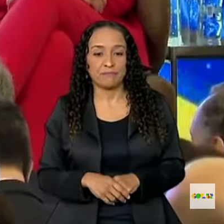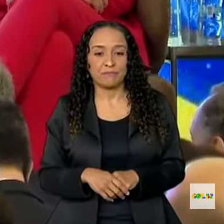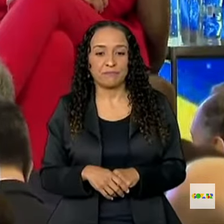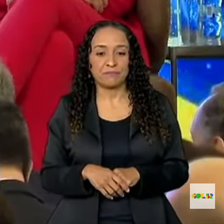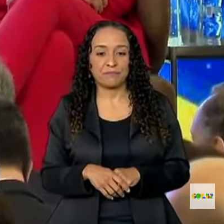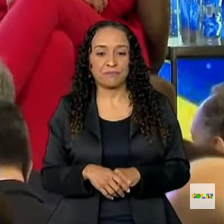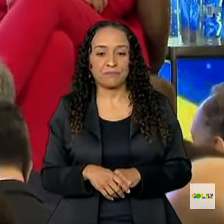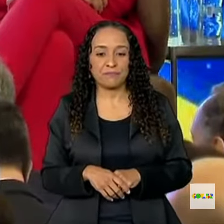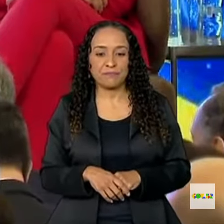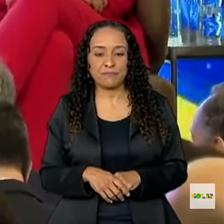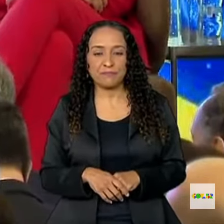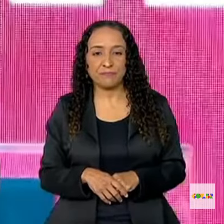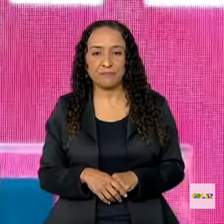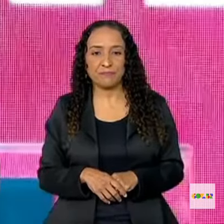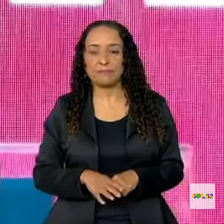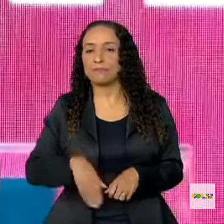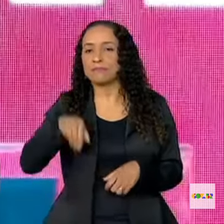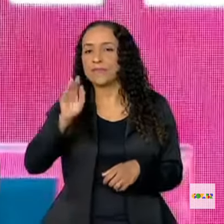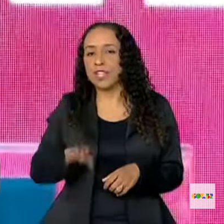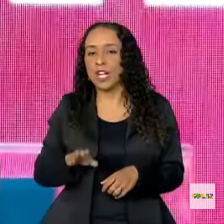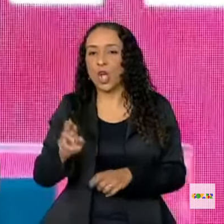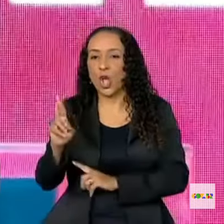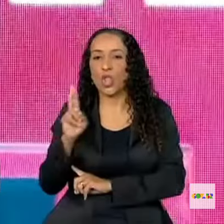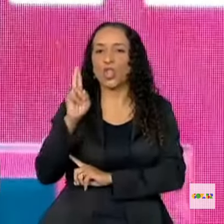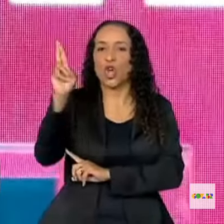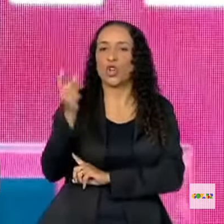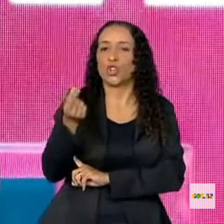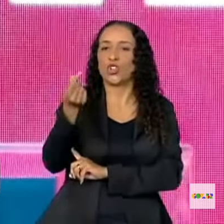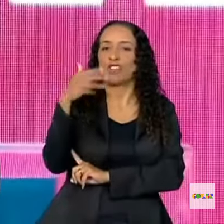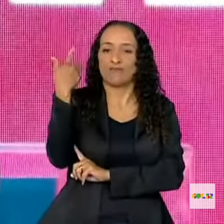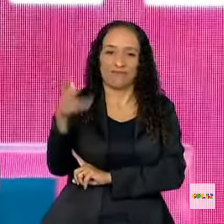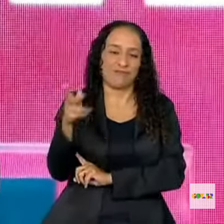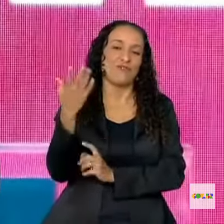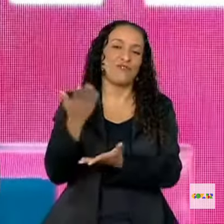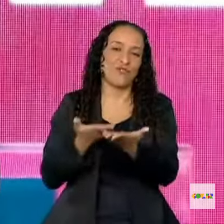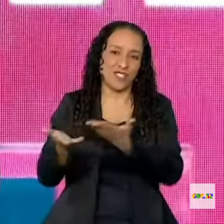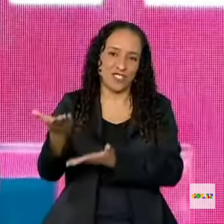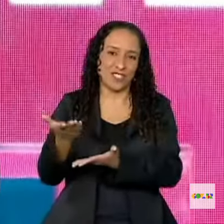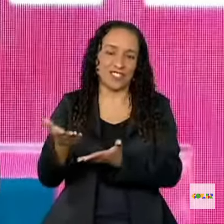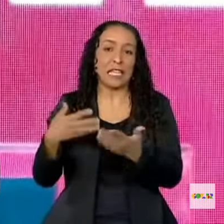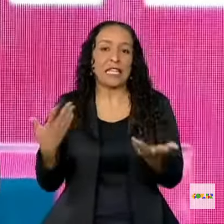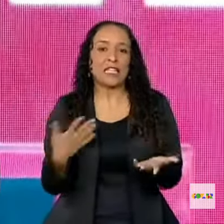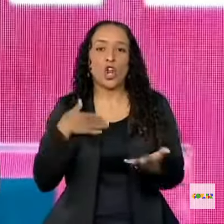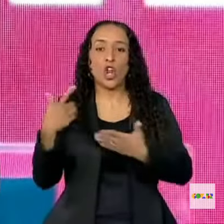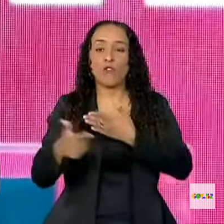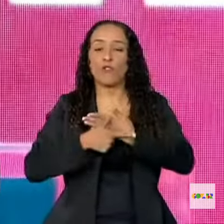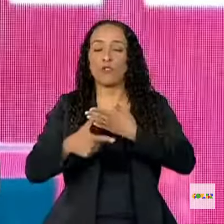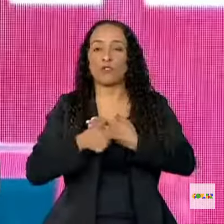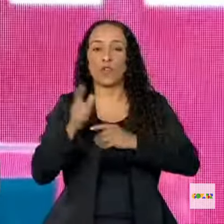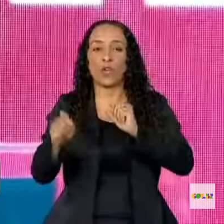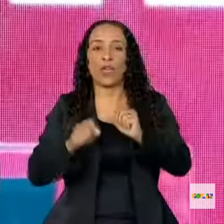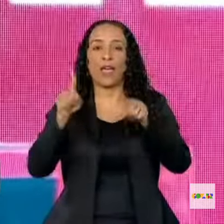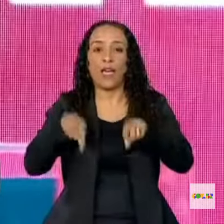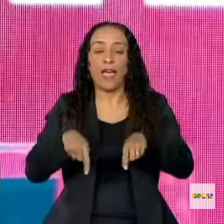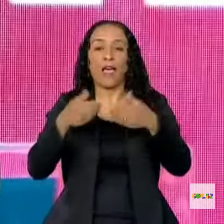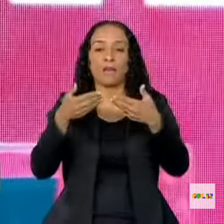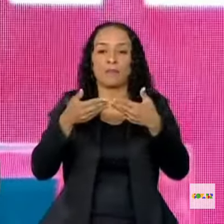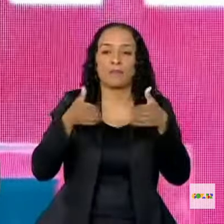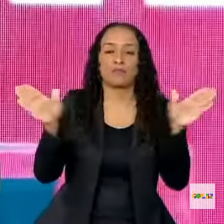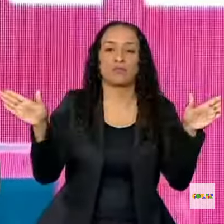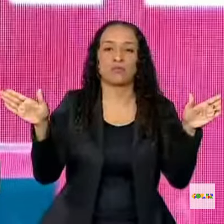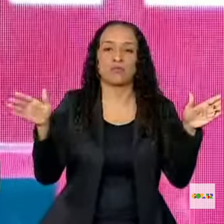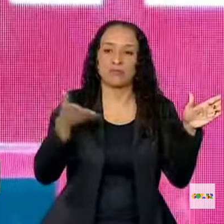você quem são vocês então o nosso papel é abrir para